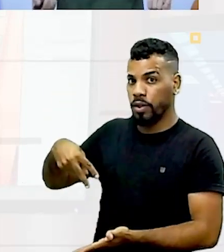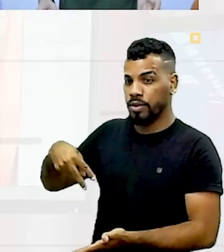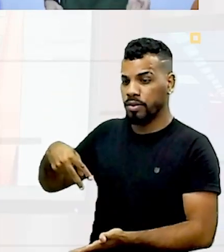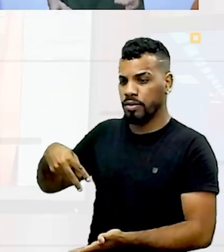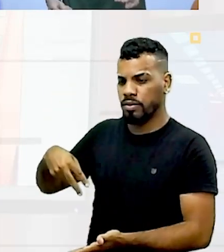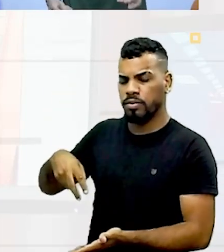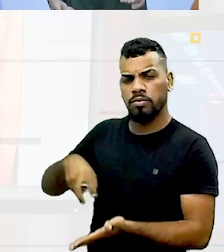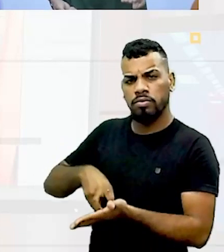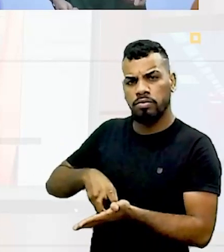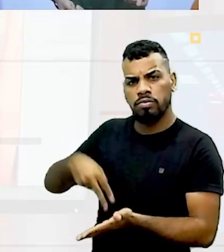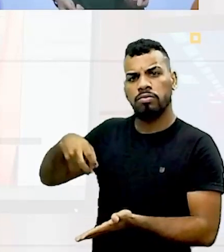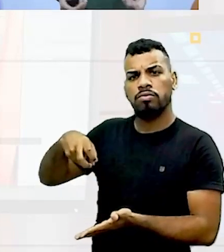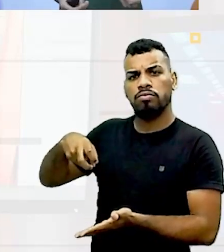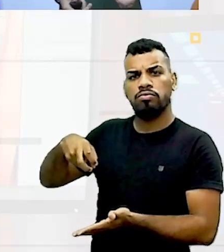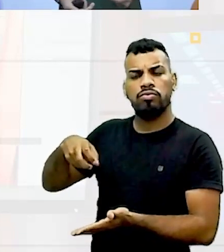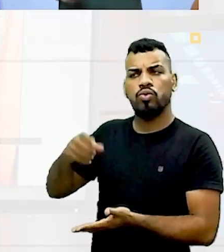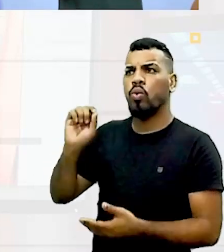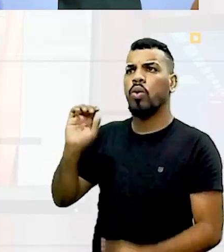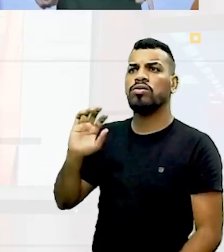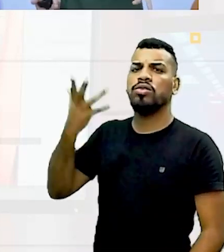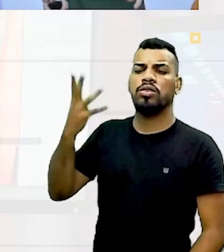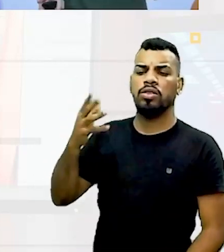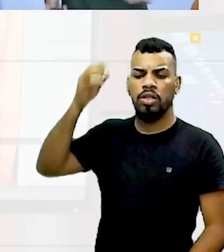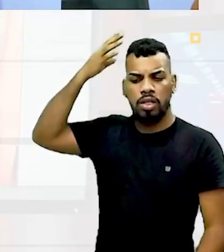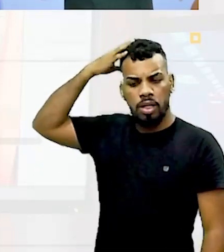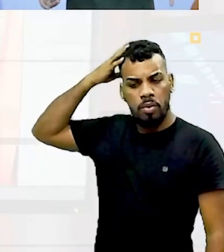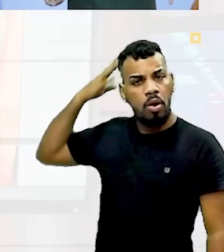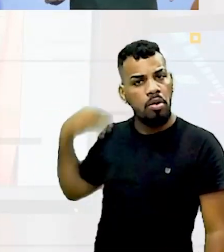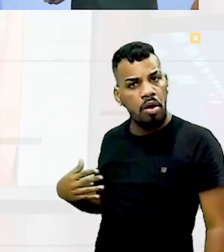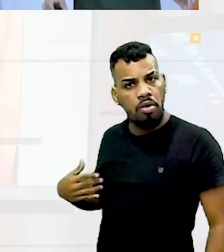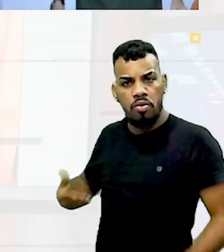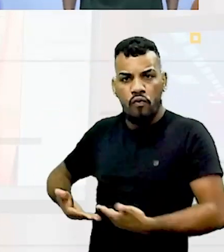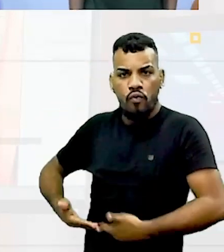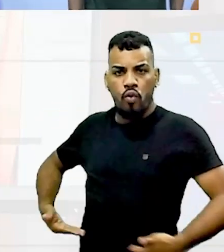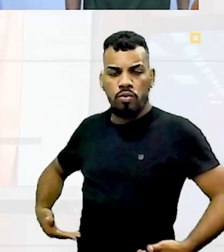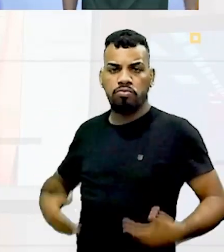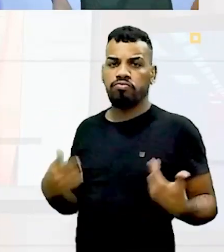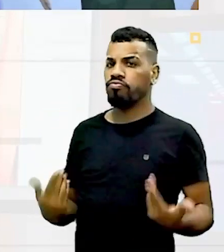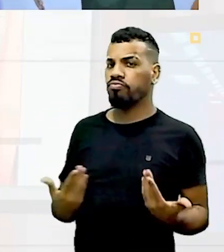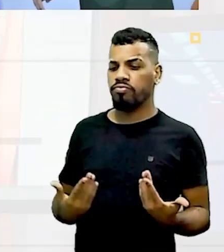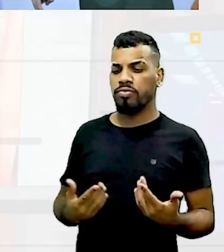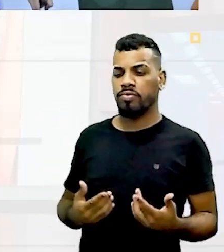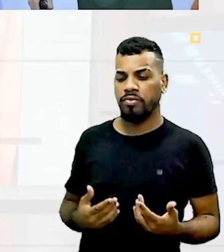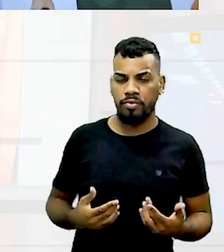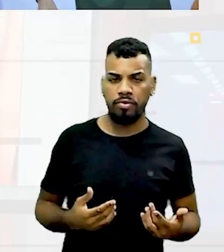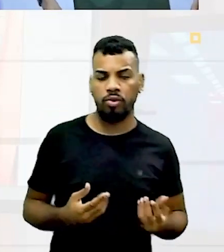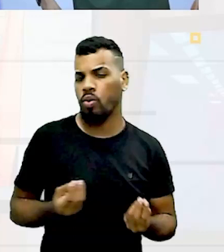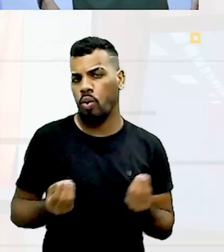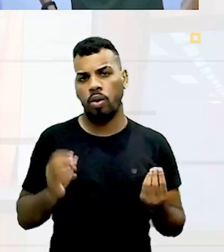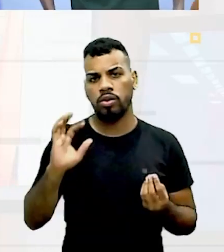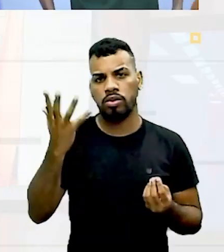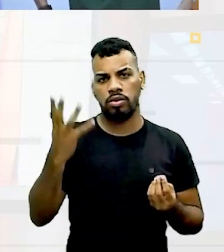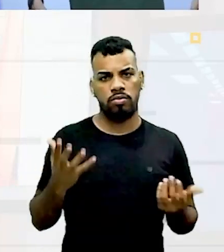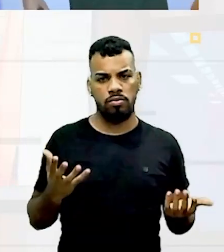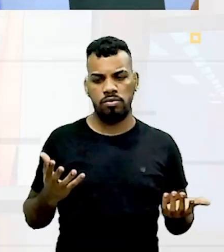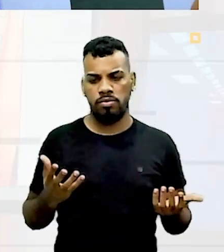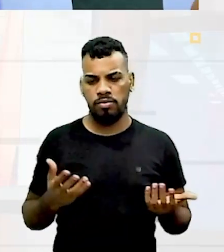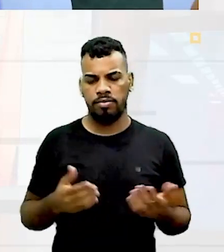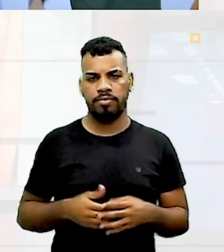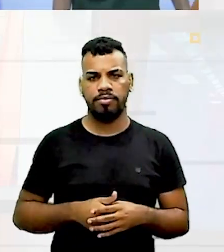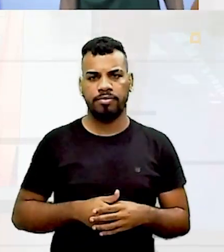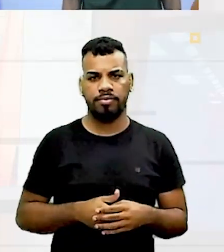que acontece quando alguém de cabelo longo e vestido pula? O vestido aí se levanta, ele